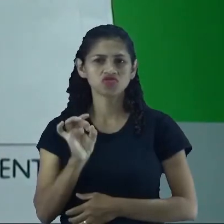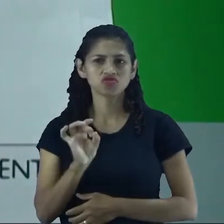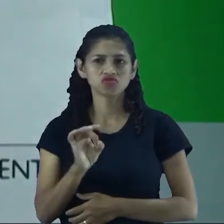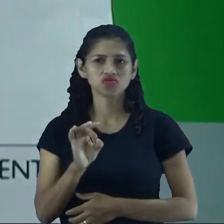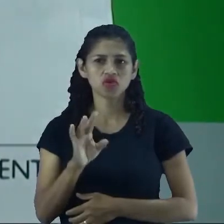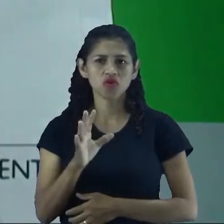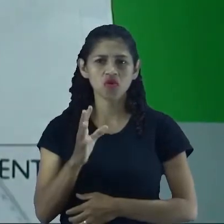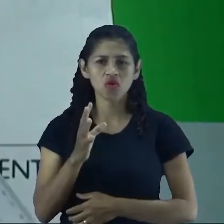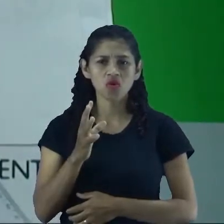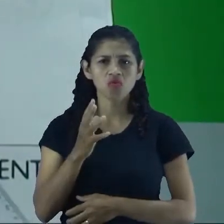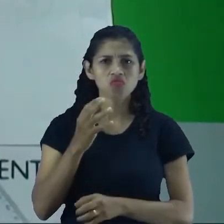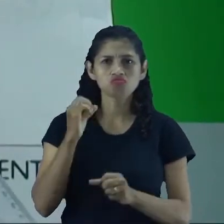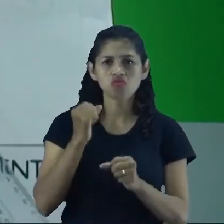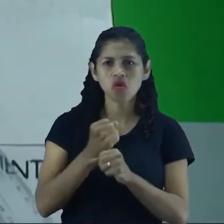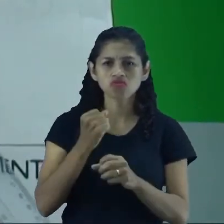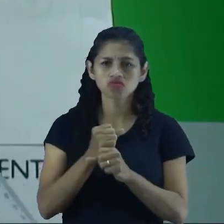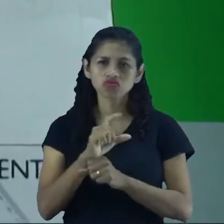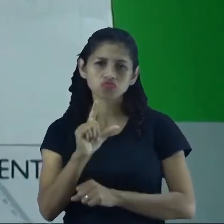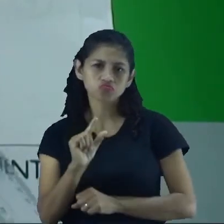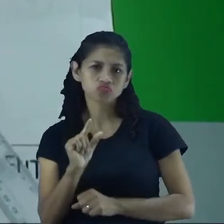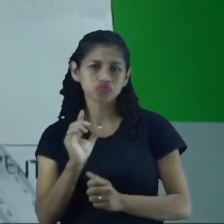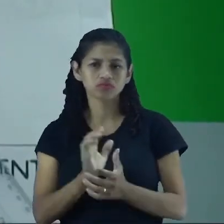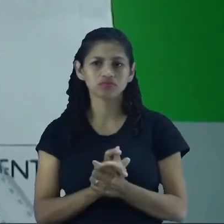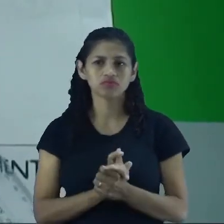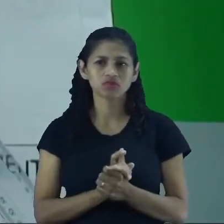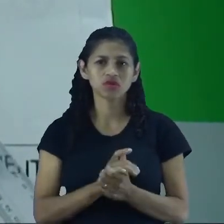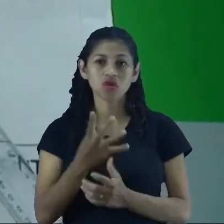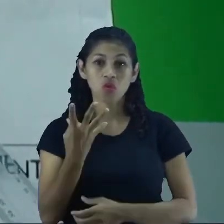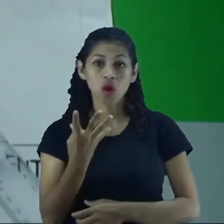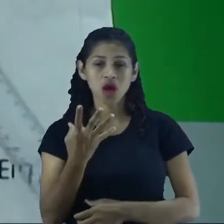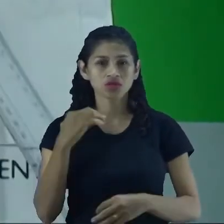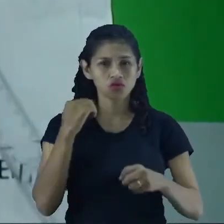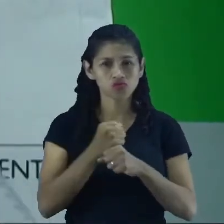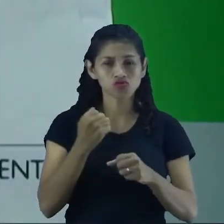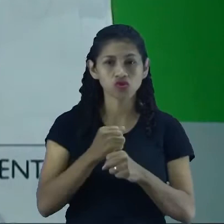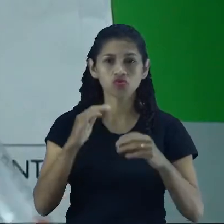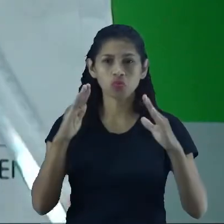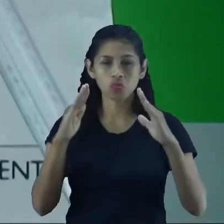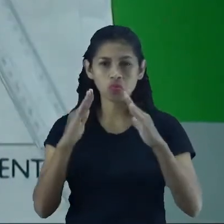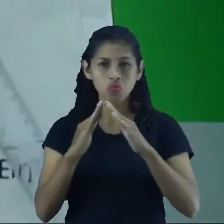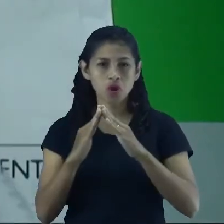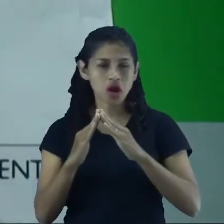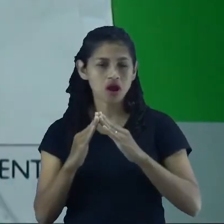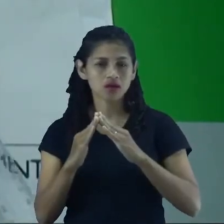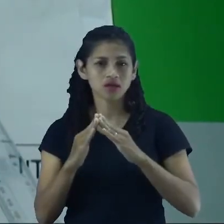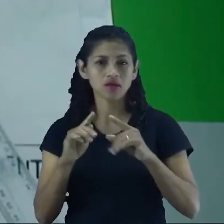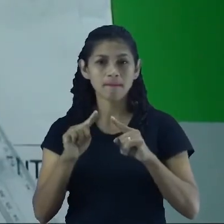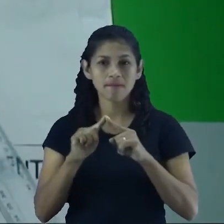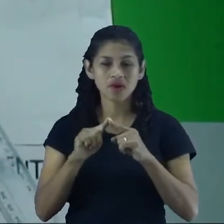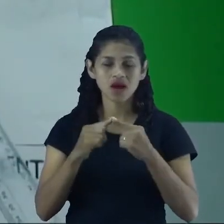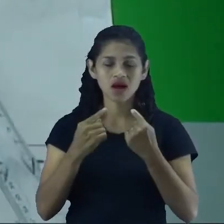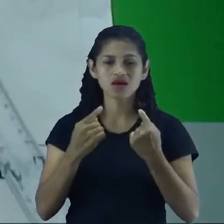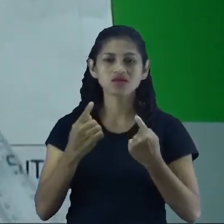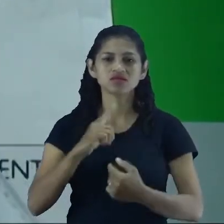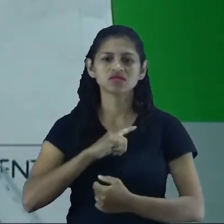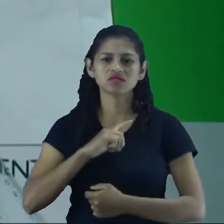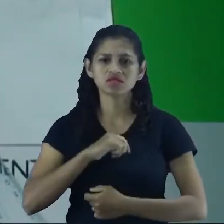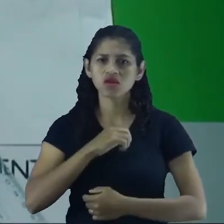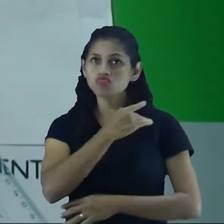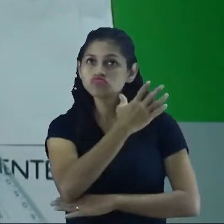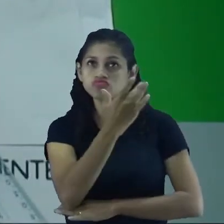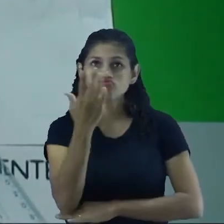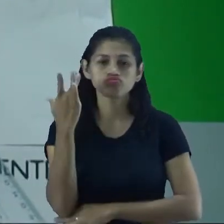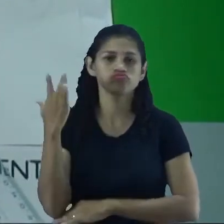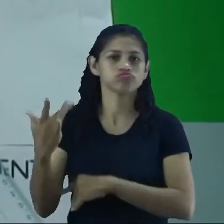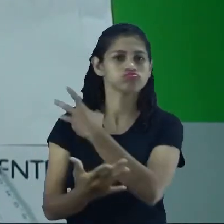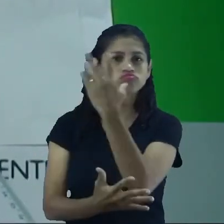pequenas e na número 4 nós temos a construção de uma casa, porém a gente vê bastante elemento natural nessa